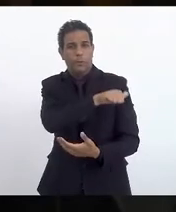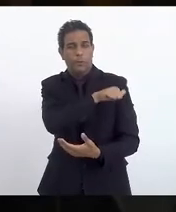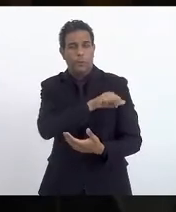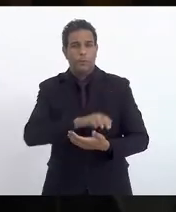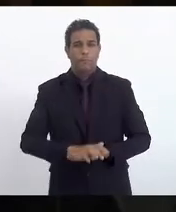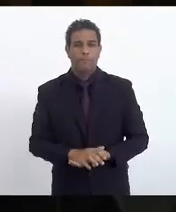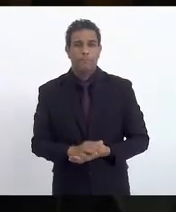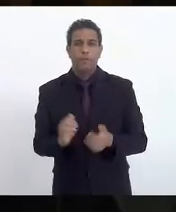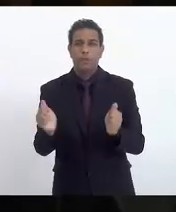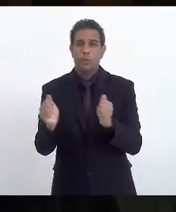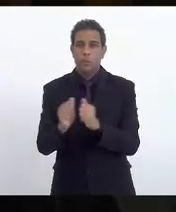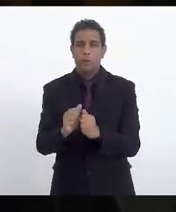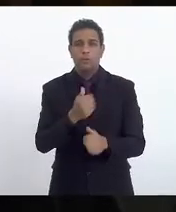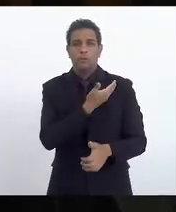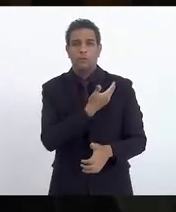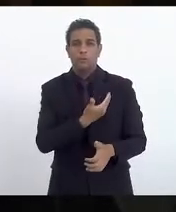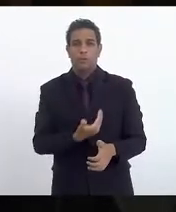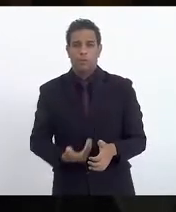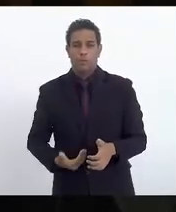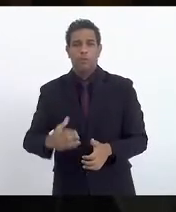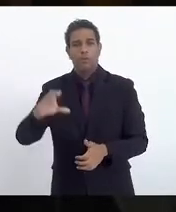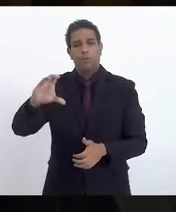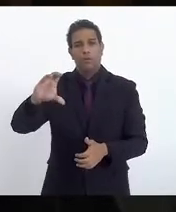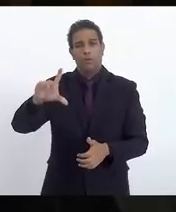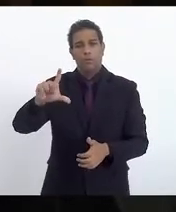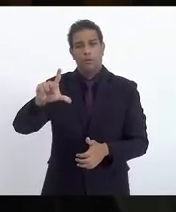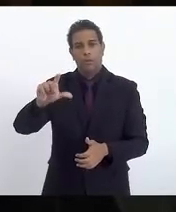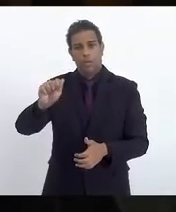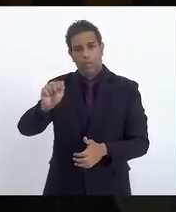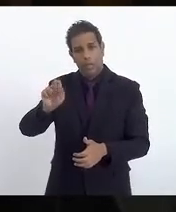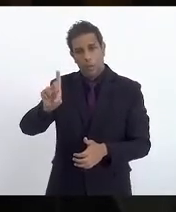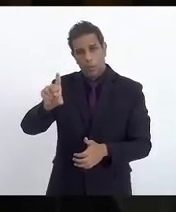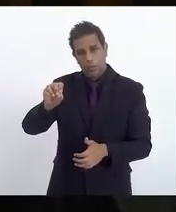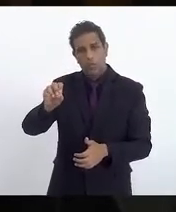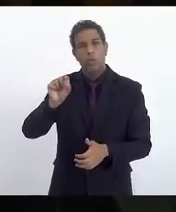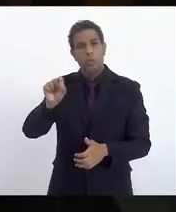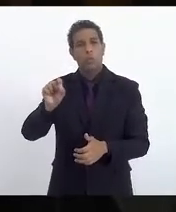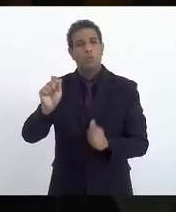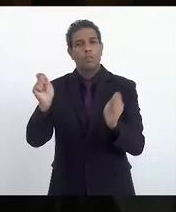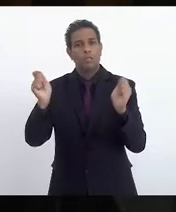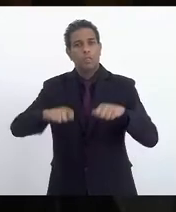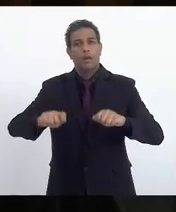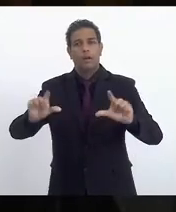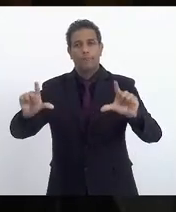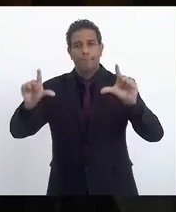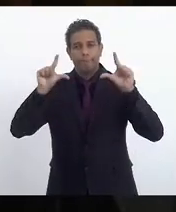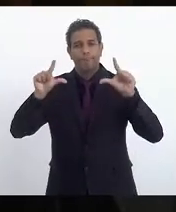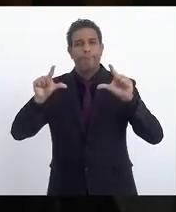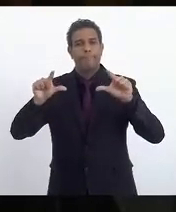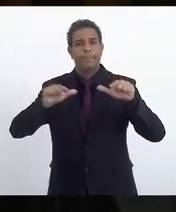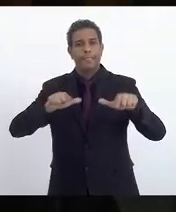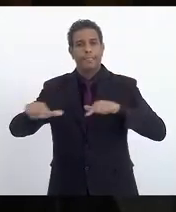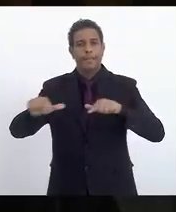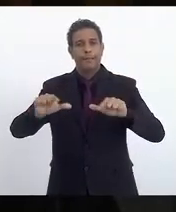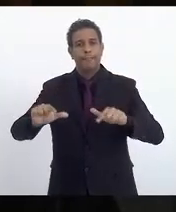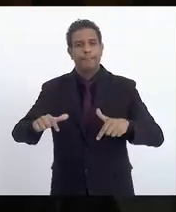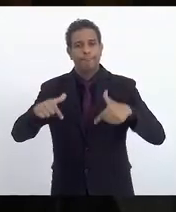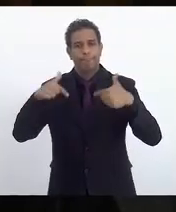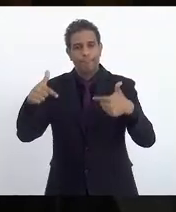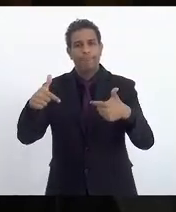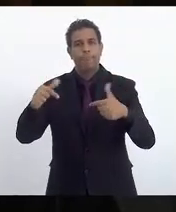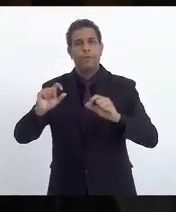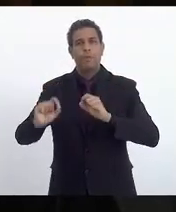e como o governador Cláudio Castro já se declarando e trabalhando incessantemente